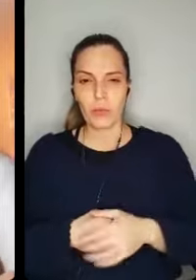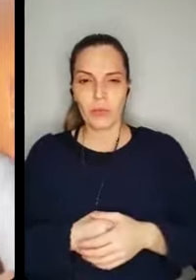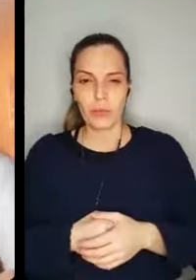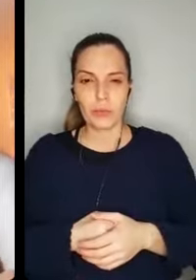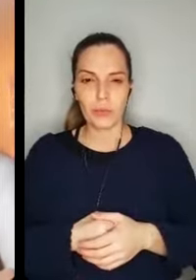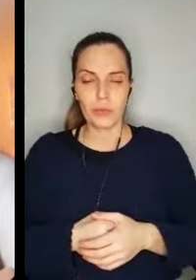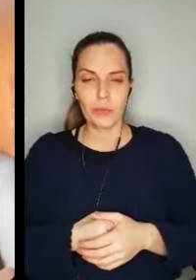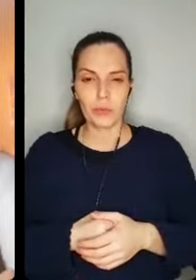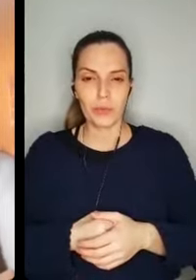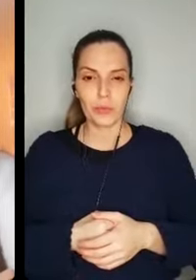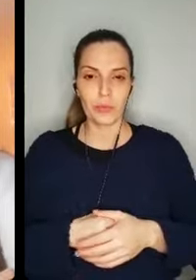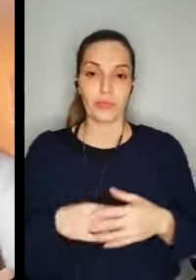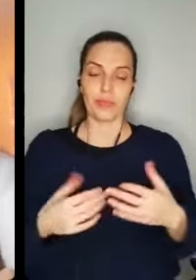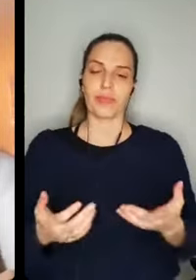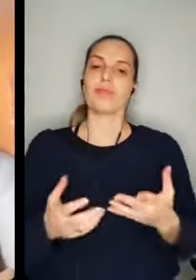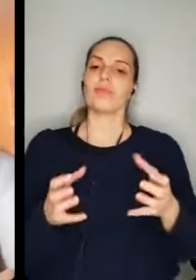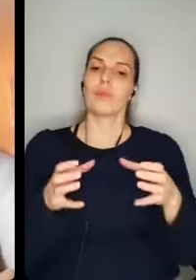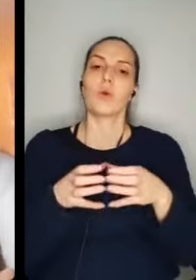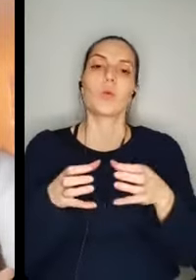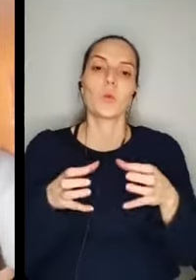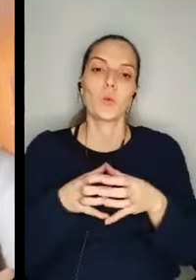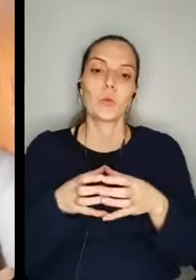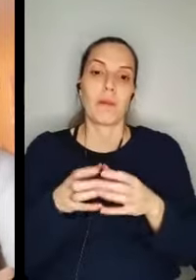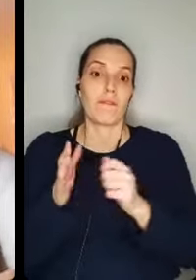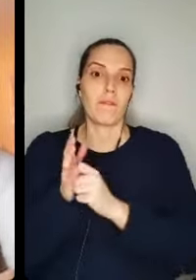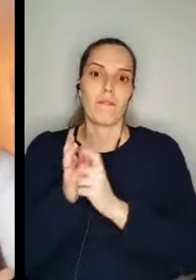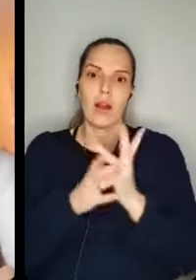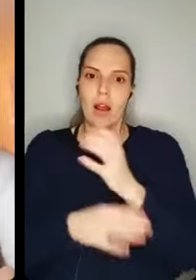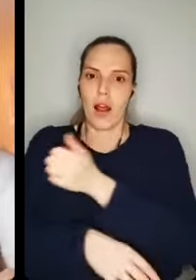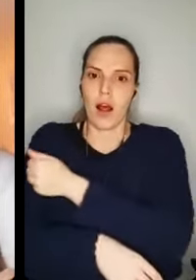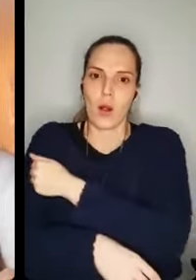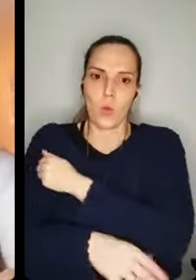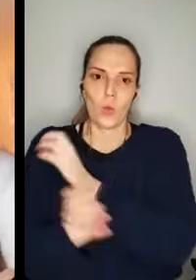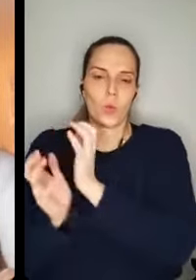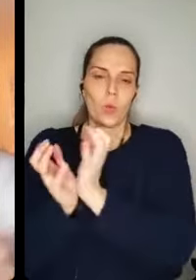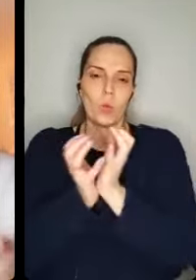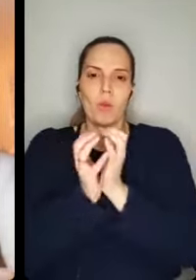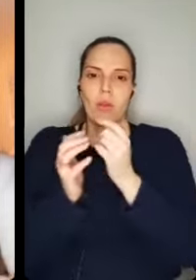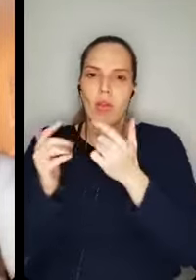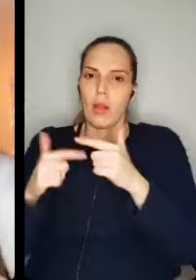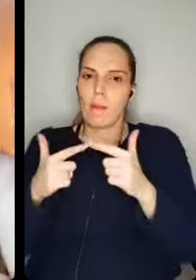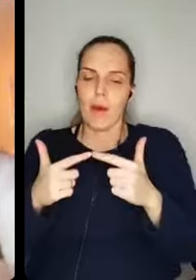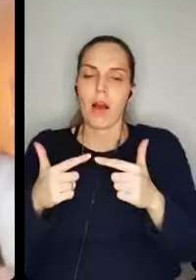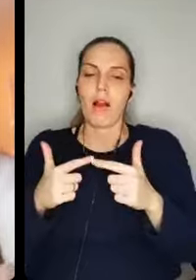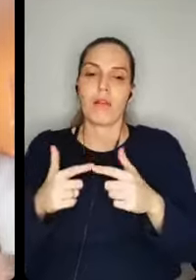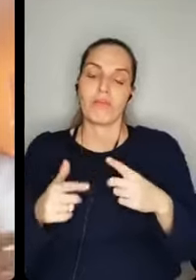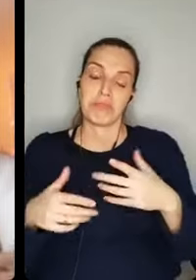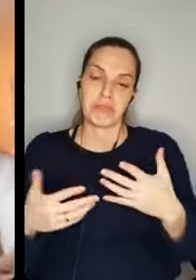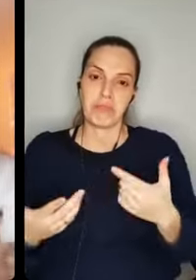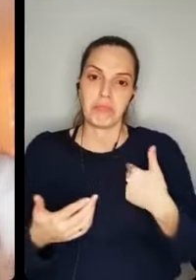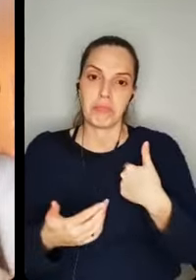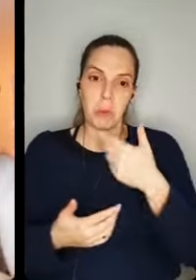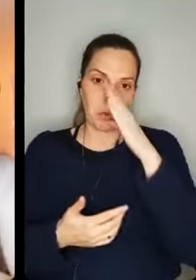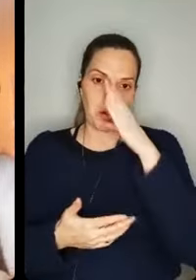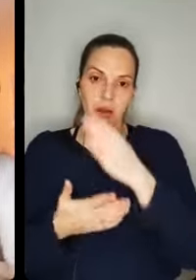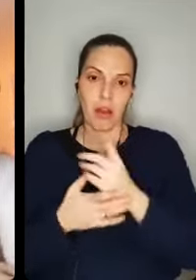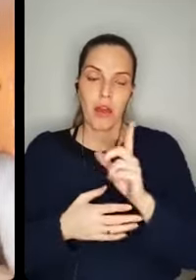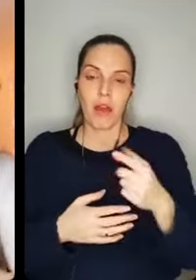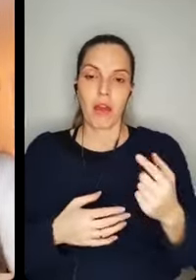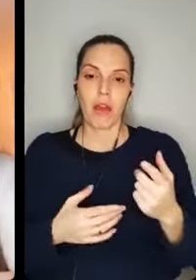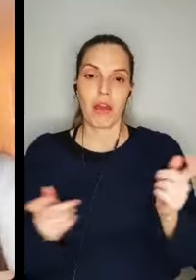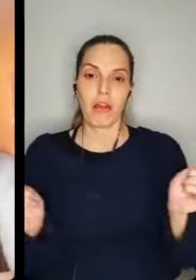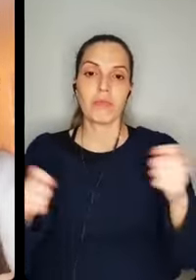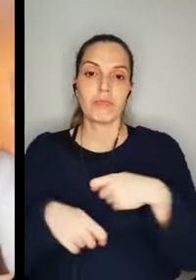Bom, a nossa turma tem muitos alunos trabalhadores, né? E, então, eu acho que é possível, porque eles estão sendo nossos colegas